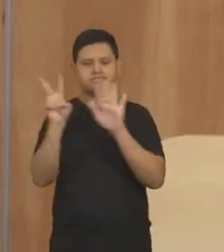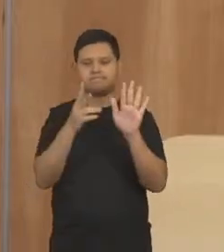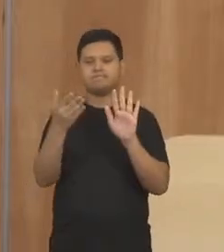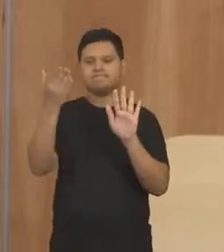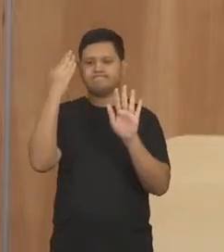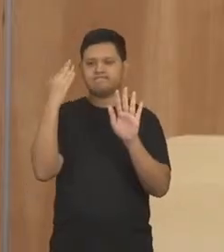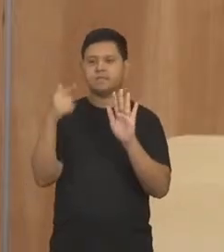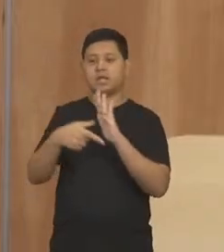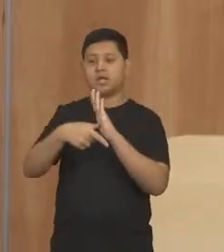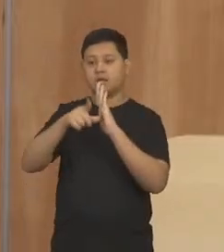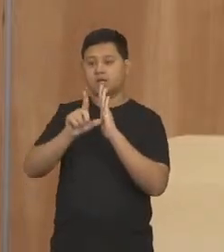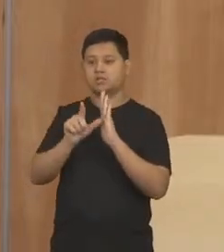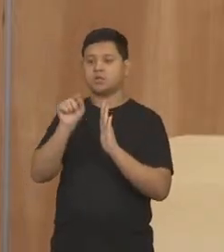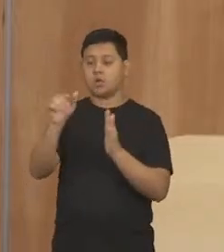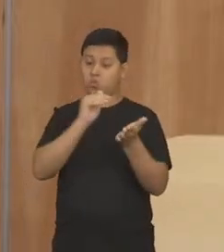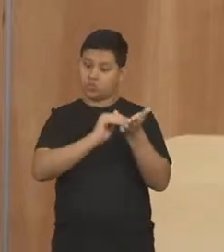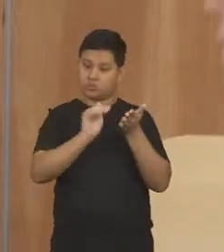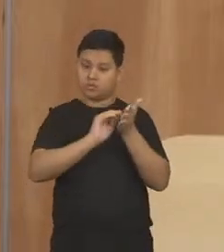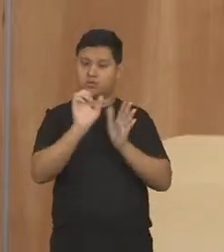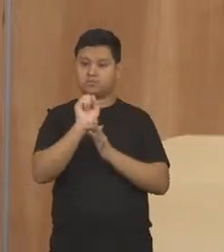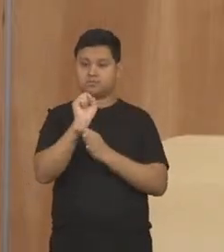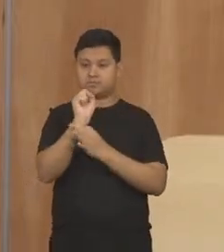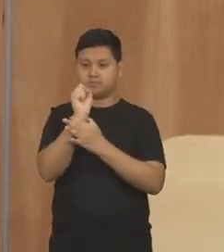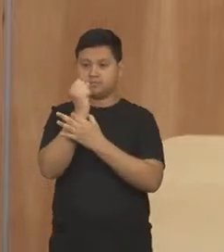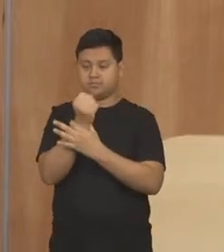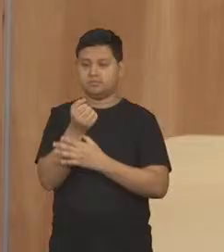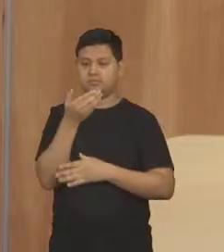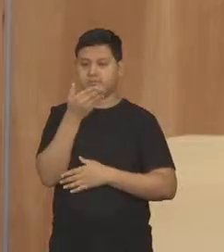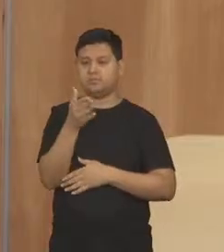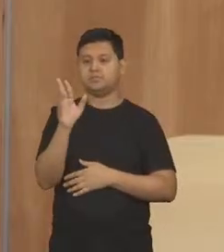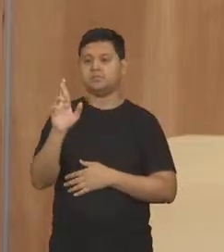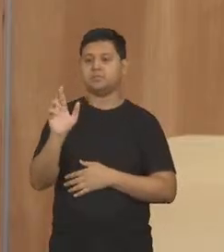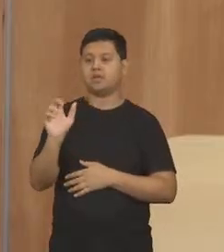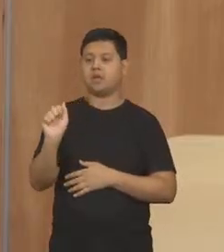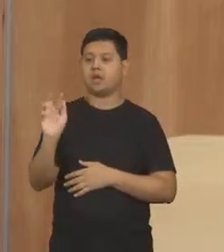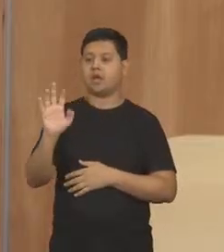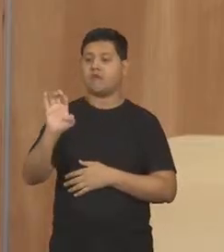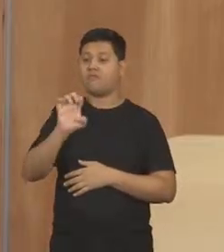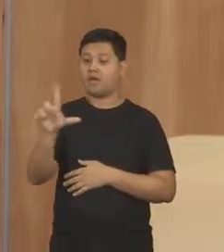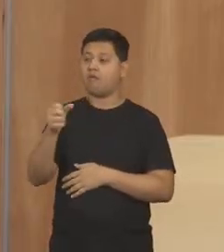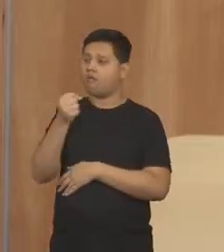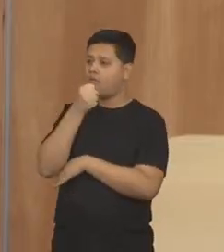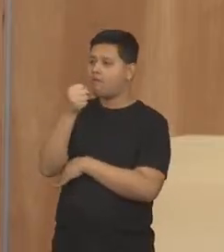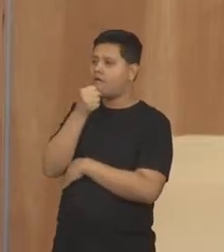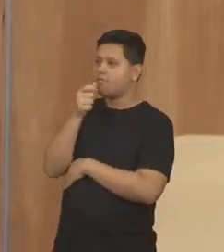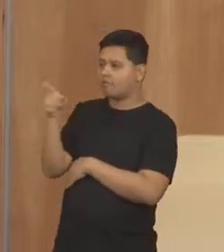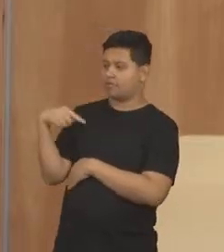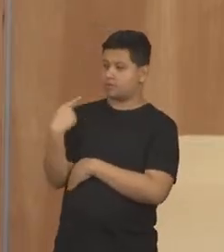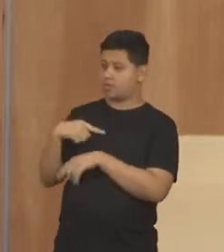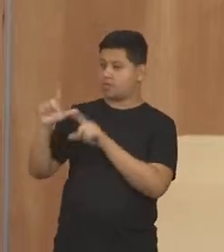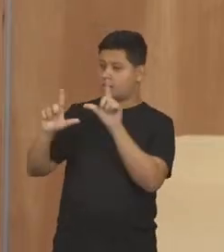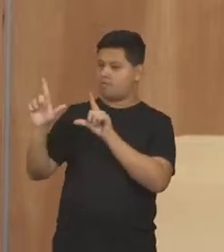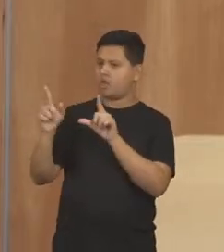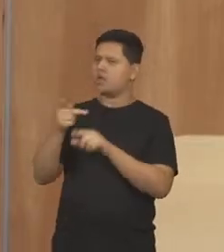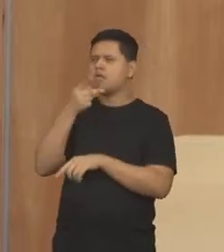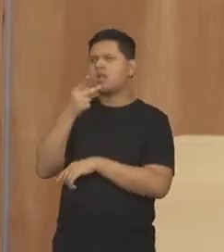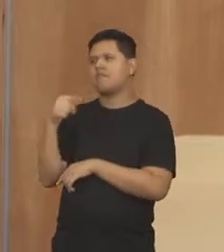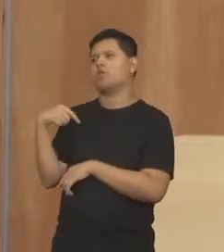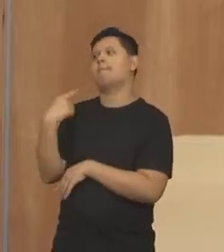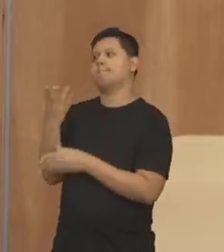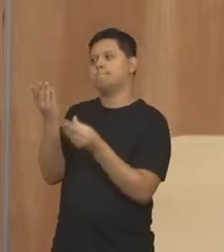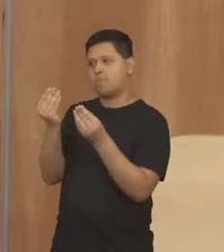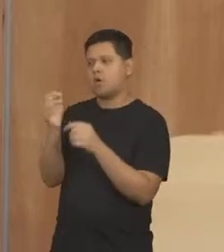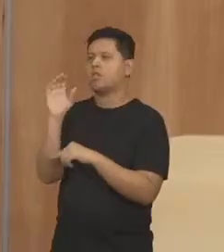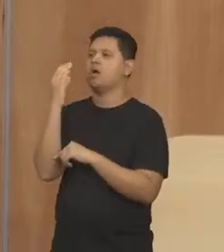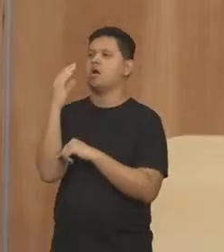antes da inauguração, o secretário de Segurança Cidadã, o senhor Rafael Júlio, deu uma entrevista no nosso Jacareí, na qual ele admite que muitas das